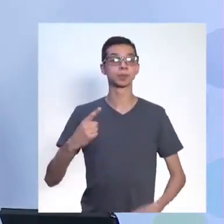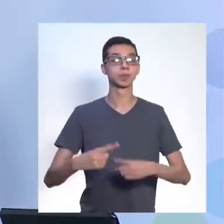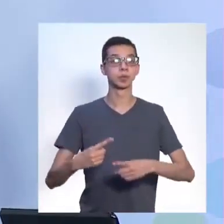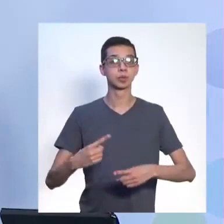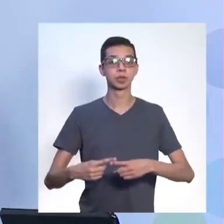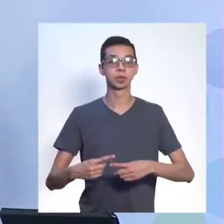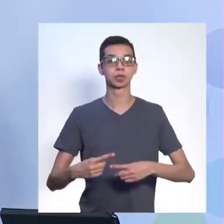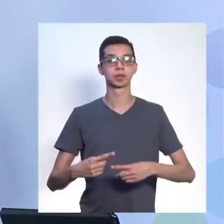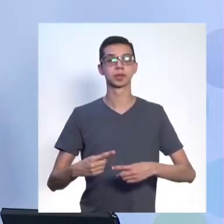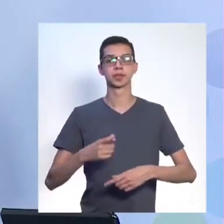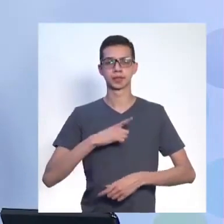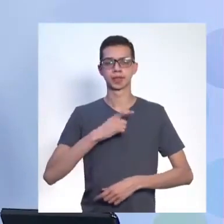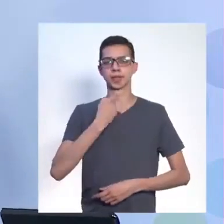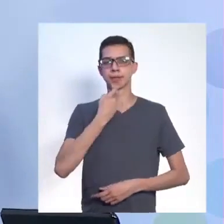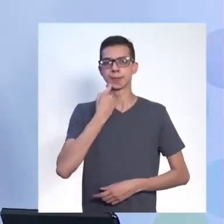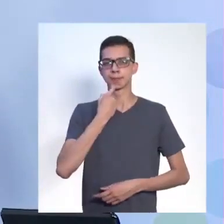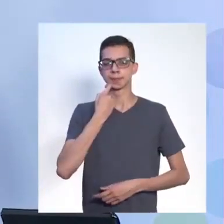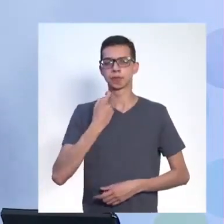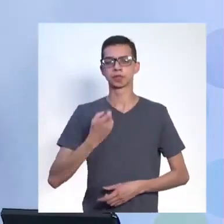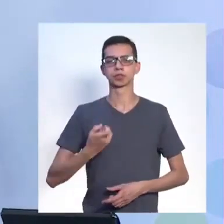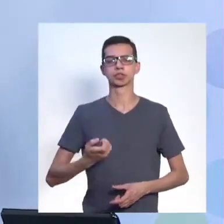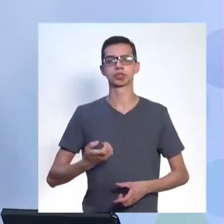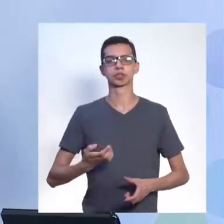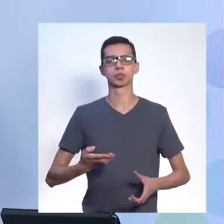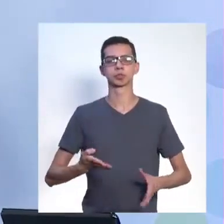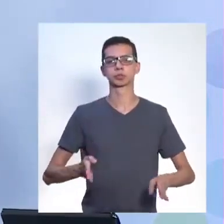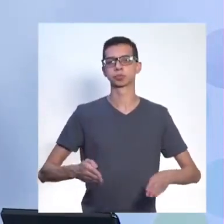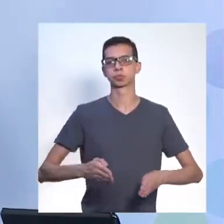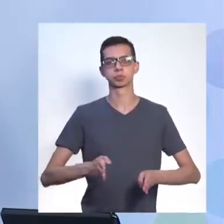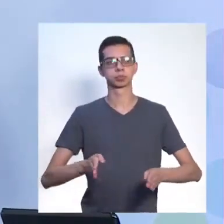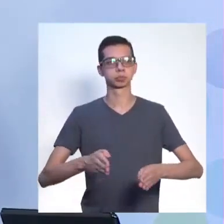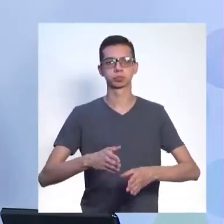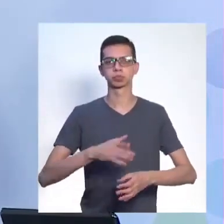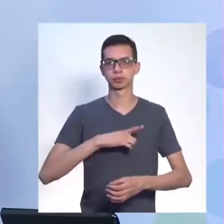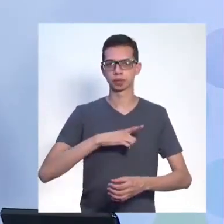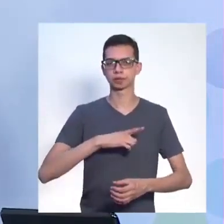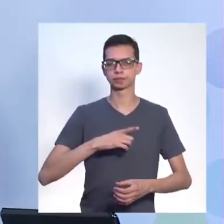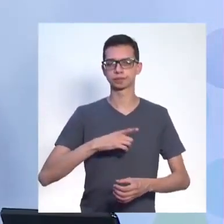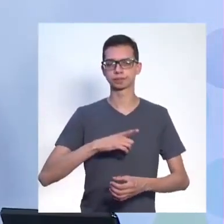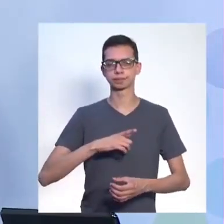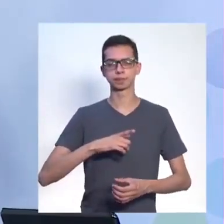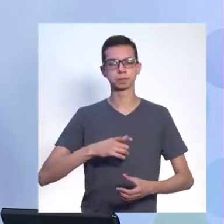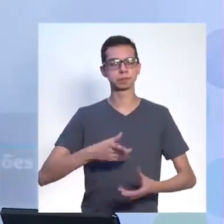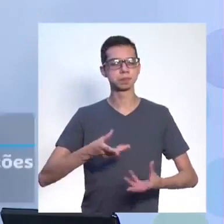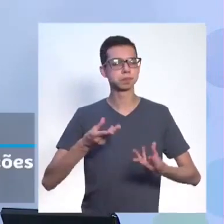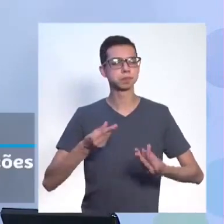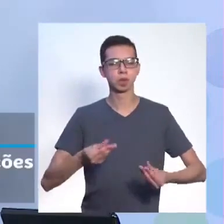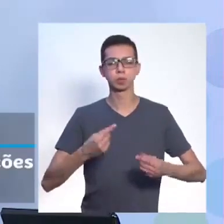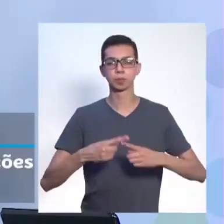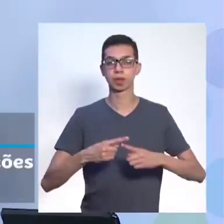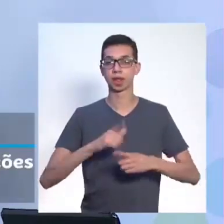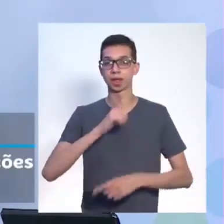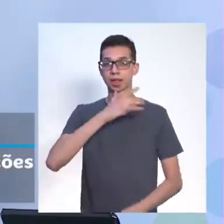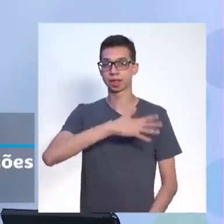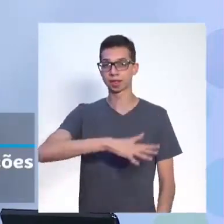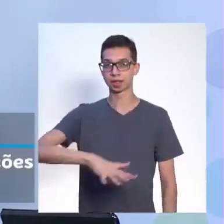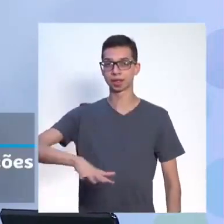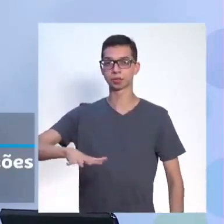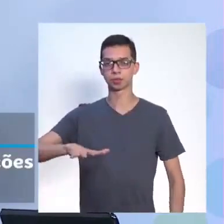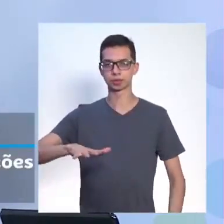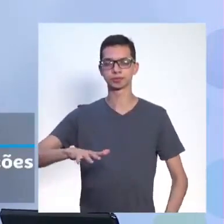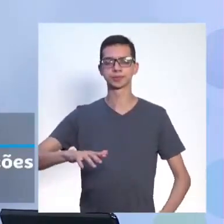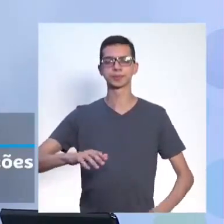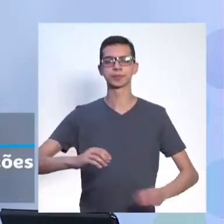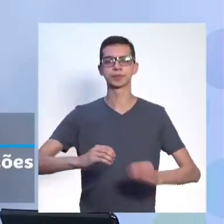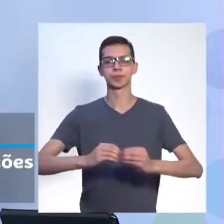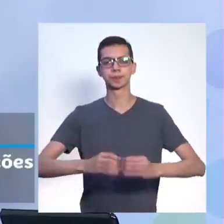do aumento de peixes nesse período, né, do aquecimento aí das águas do Pacífico. Então, em espanhol, né, El Niño, o